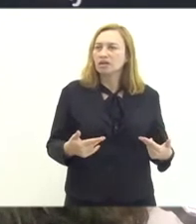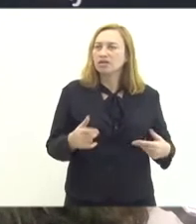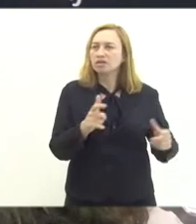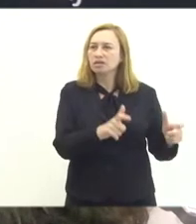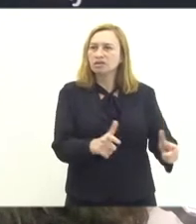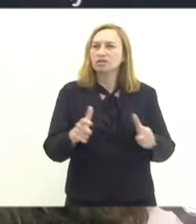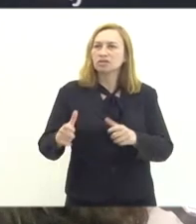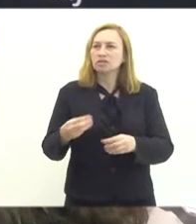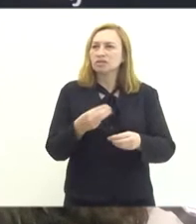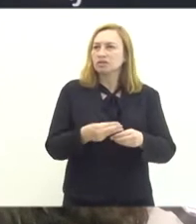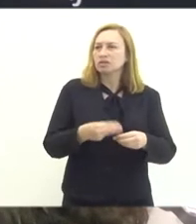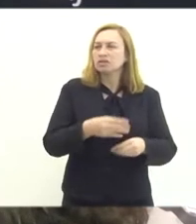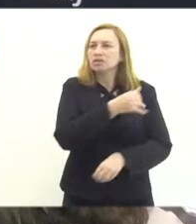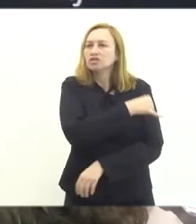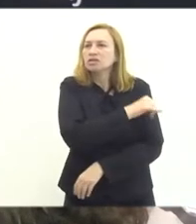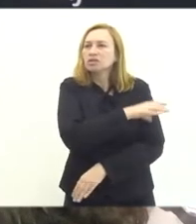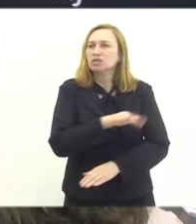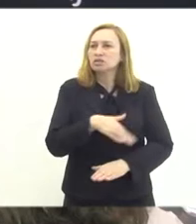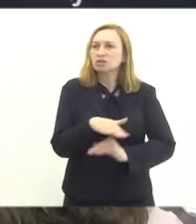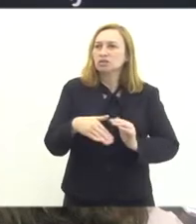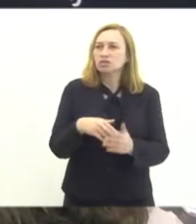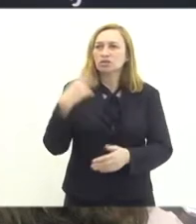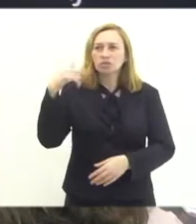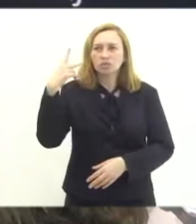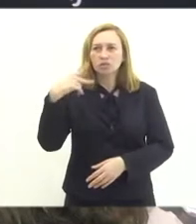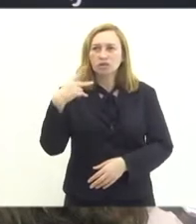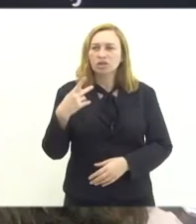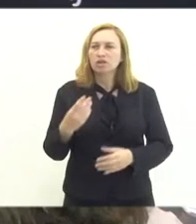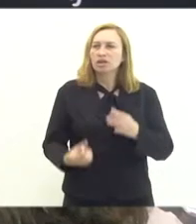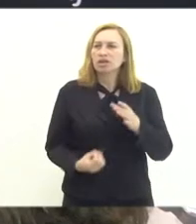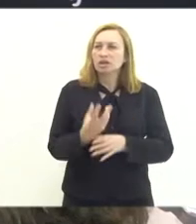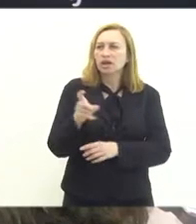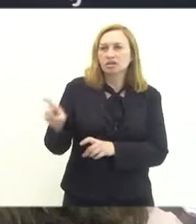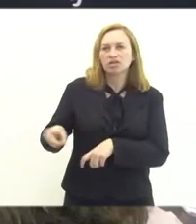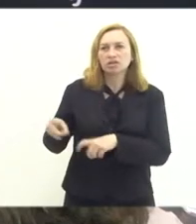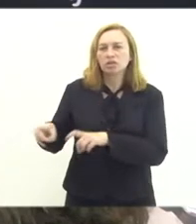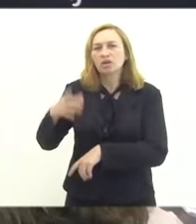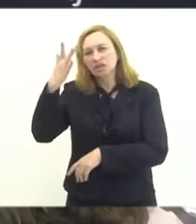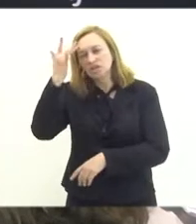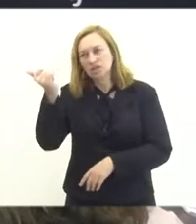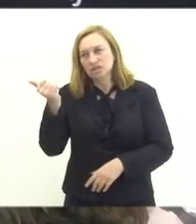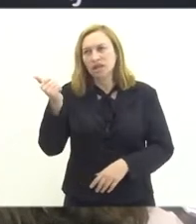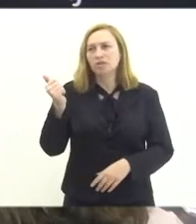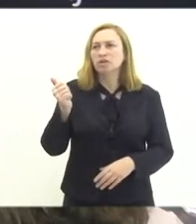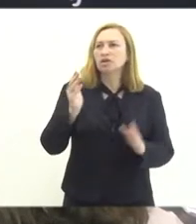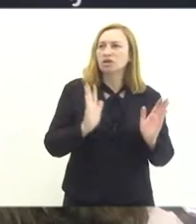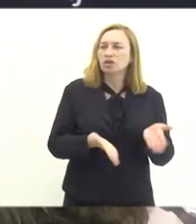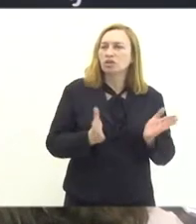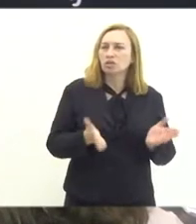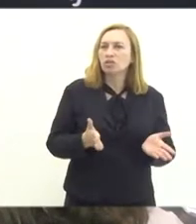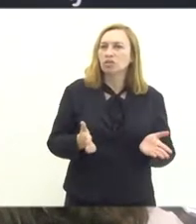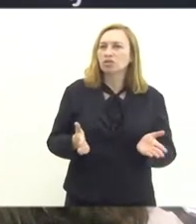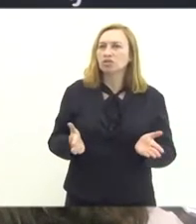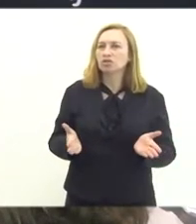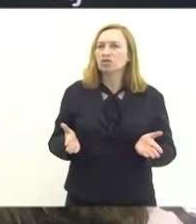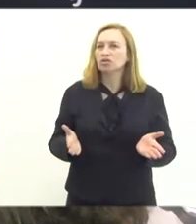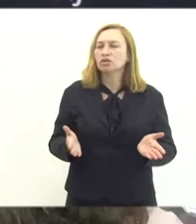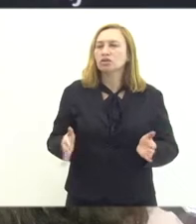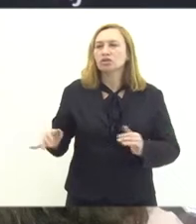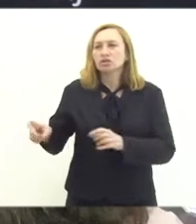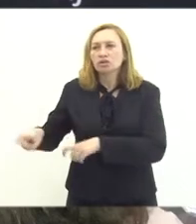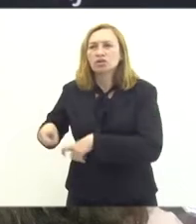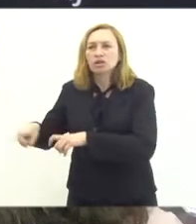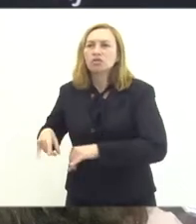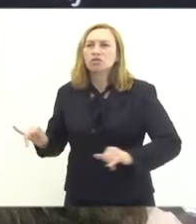do Rio de Janeiro que toda política a gente pretende também ampliar para o interior porque a gente sabe que hoje o interior também bem sofrendo